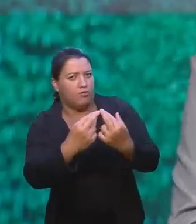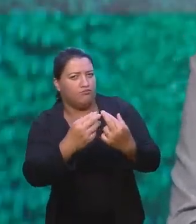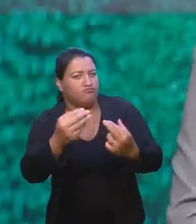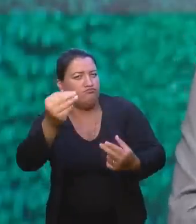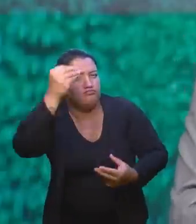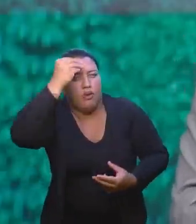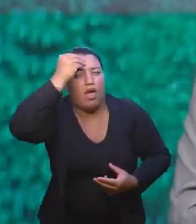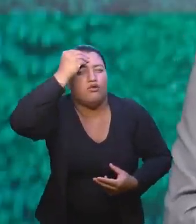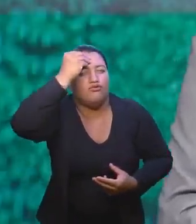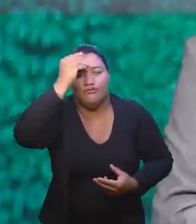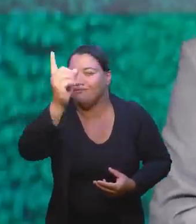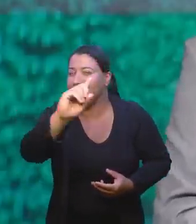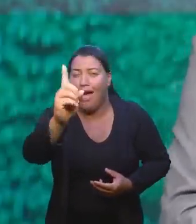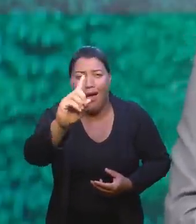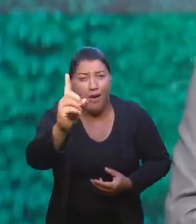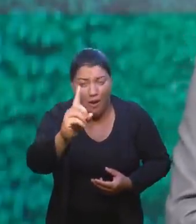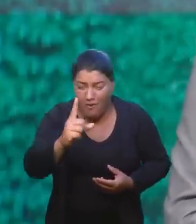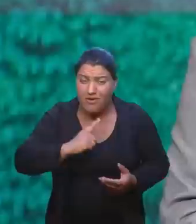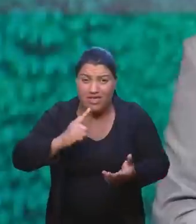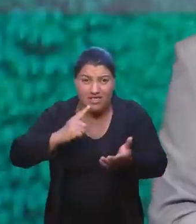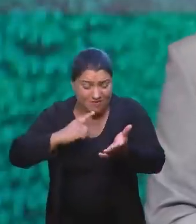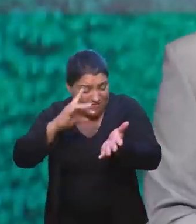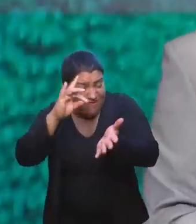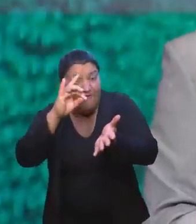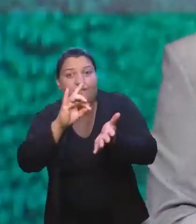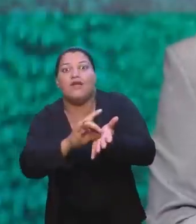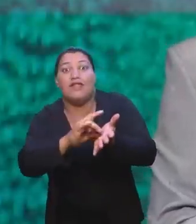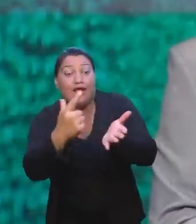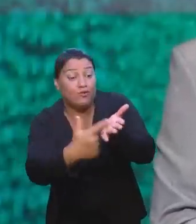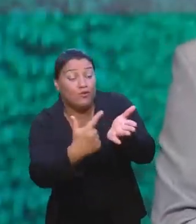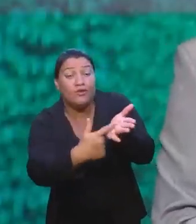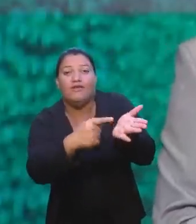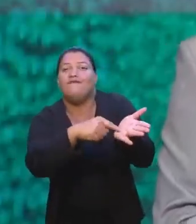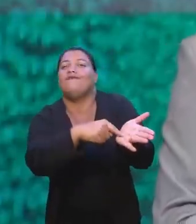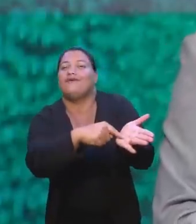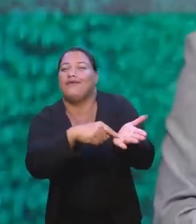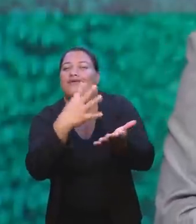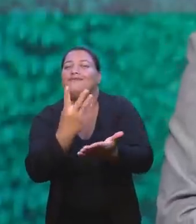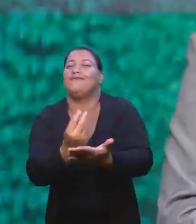estão grafadas, registradas nas obras espíritas.